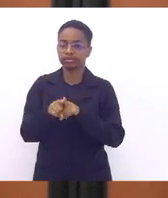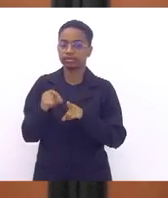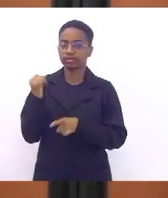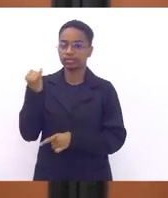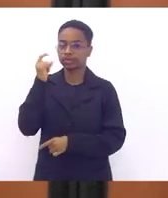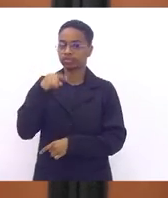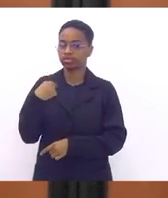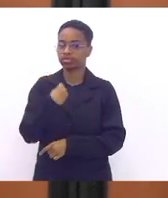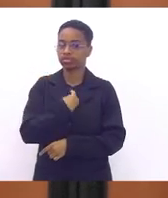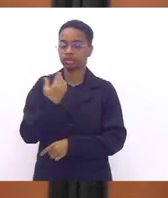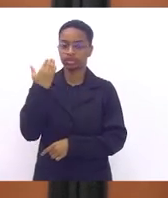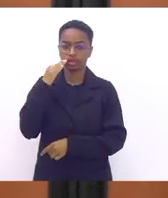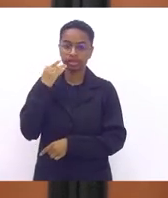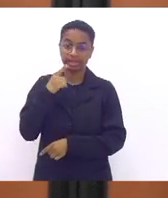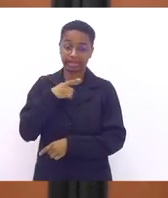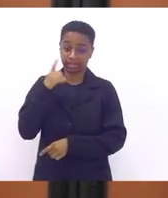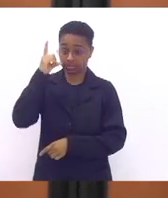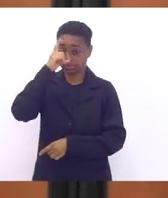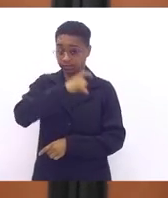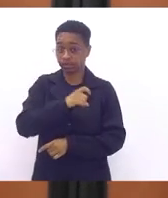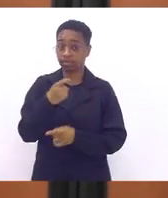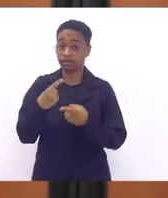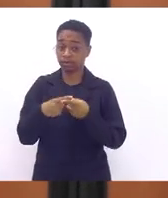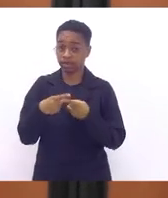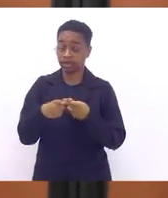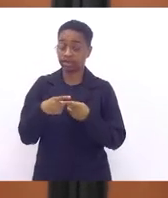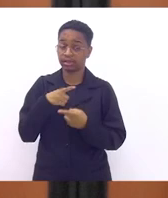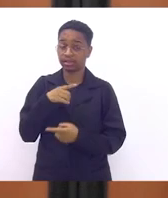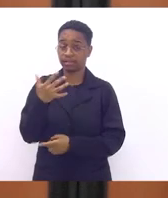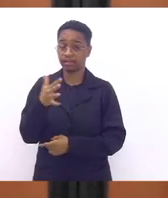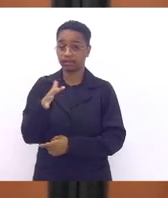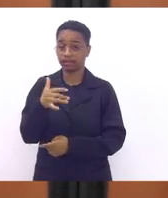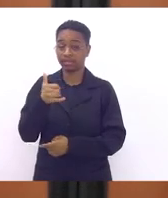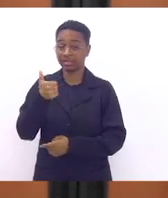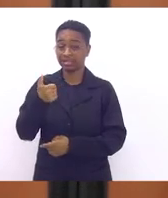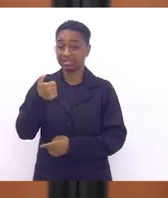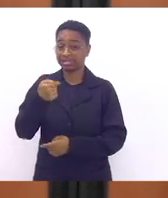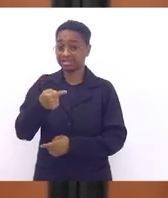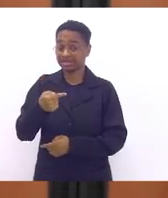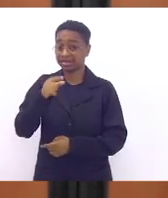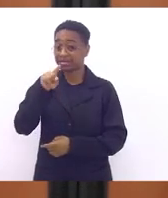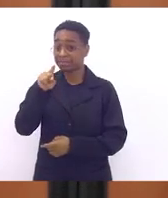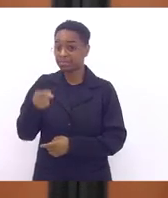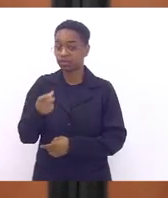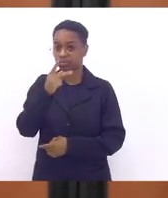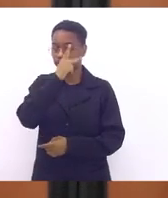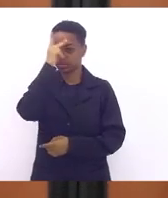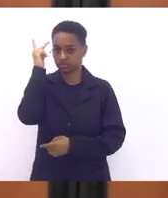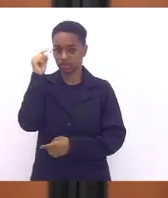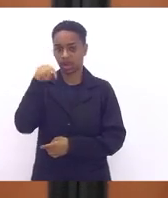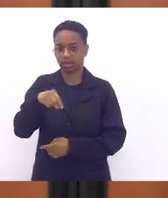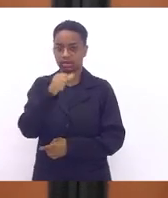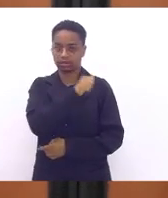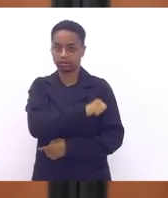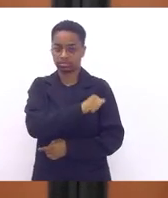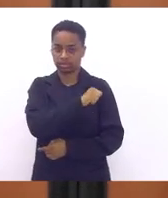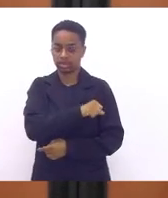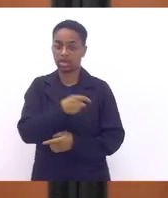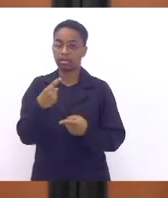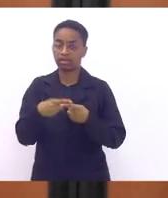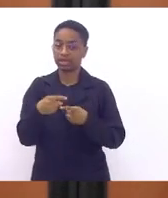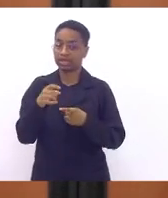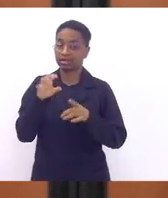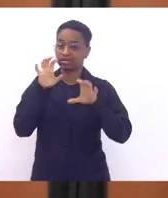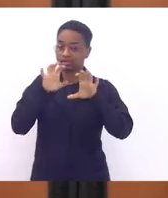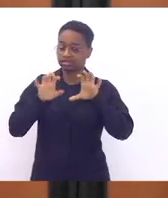uma dificuldade, porque nós estamos falando aí de mais ou menos 17 mil pessoas no Estado, é o Estado